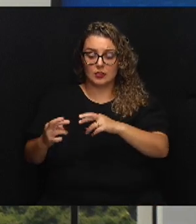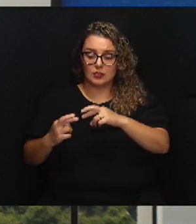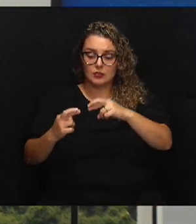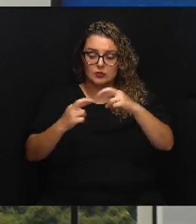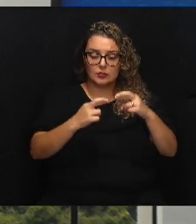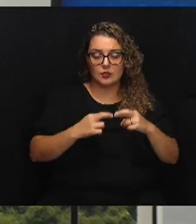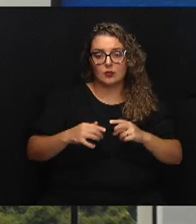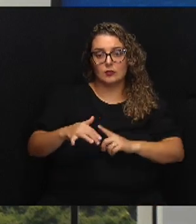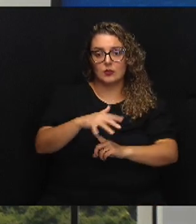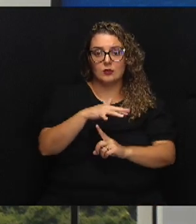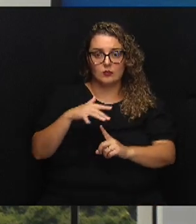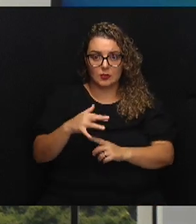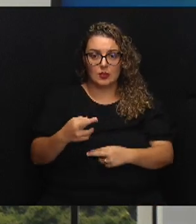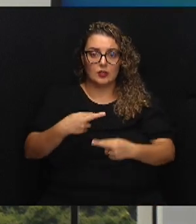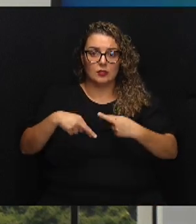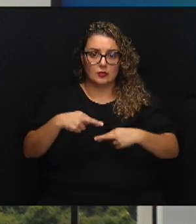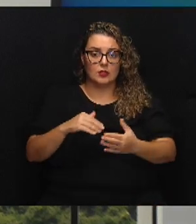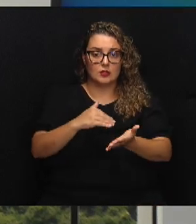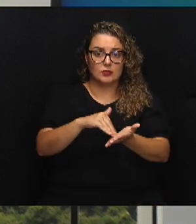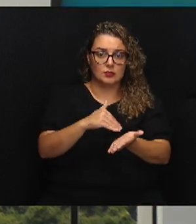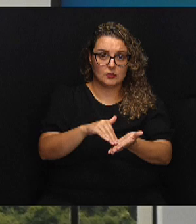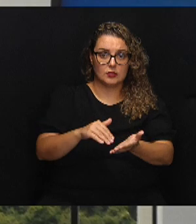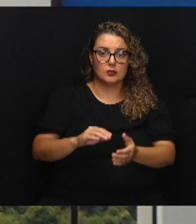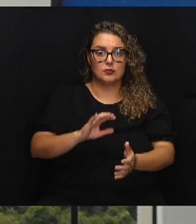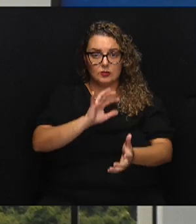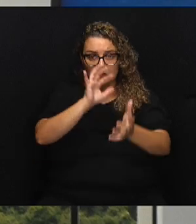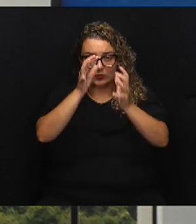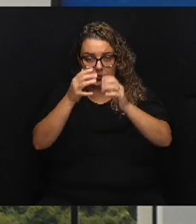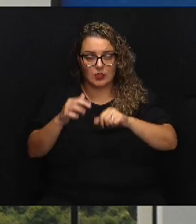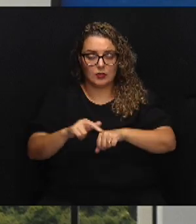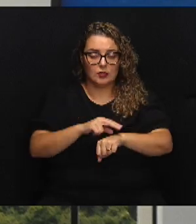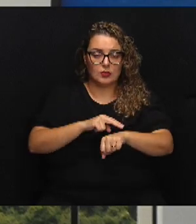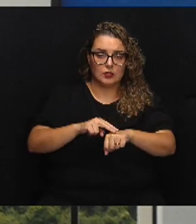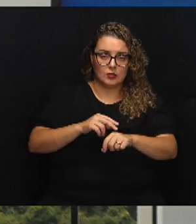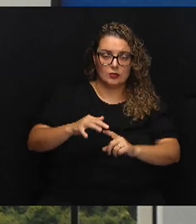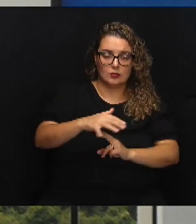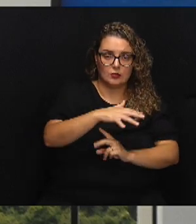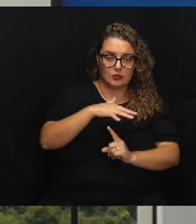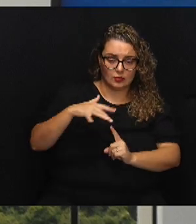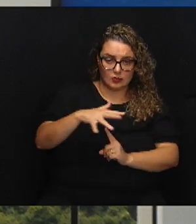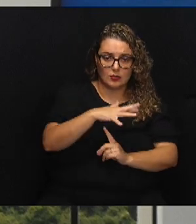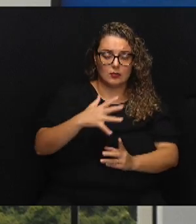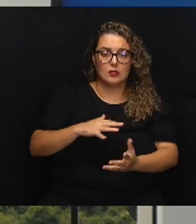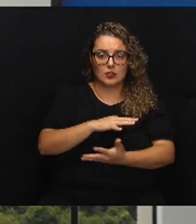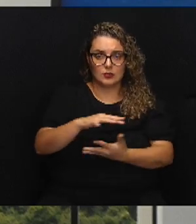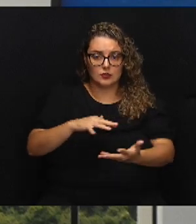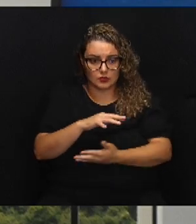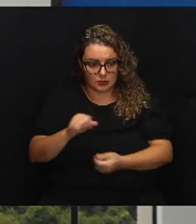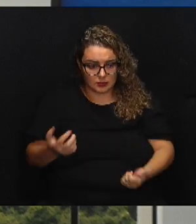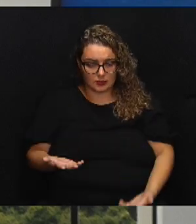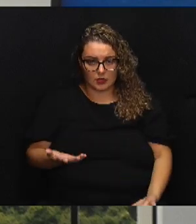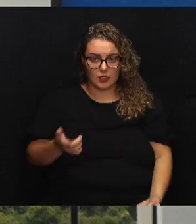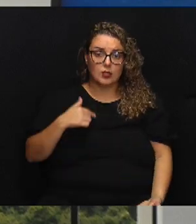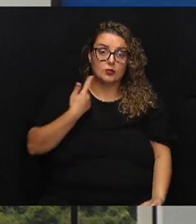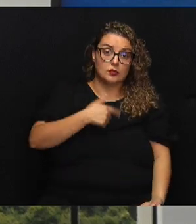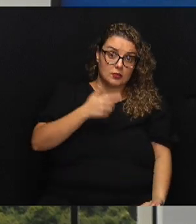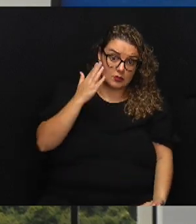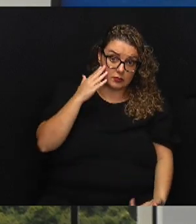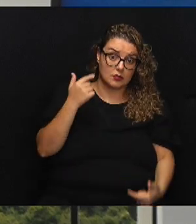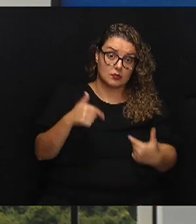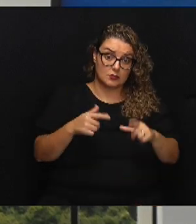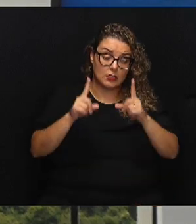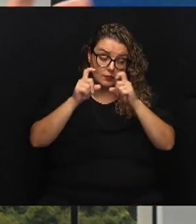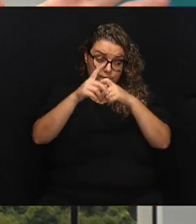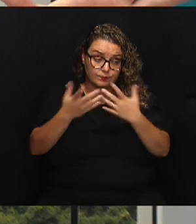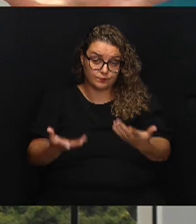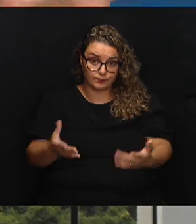Fiscalização Ambiental, que é vinculada à Secretaria do Clima, do Meio Ambiente e também de Sustentabilidade. A gente sabe que é um trabalho difícil, né?